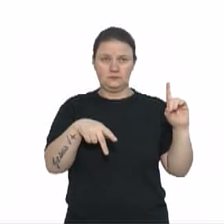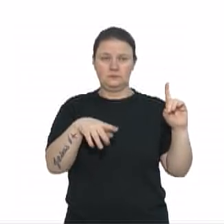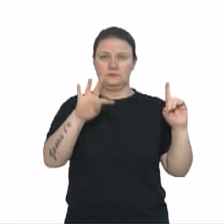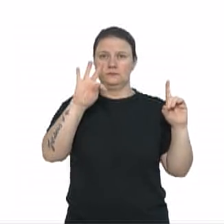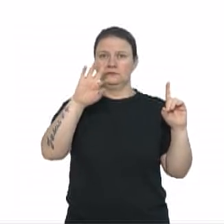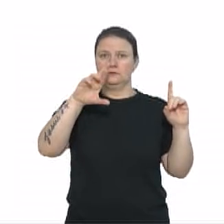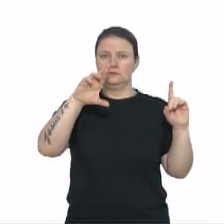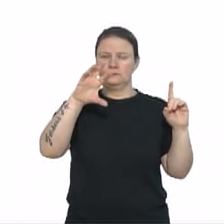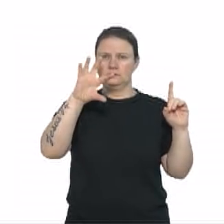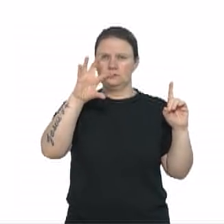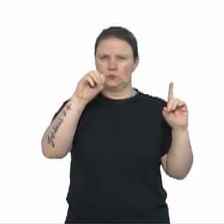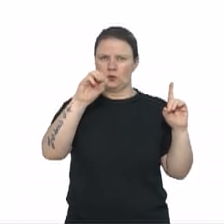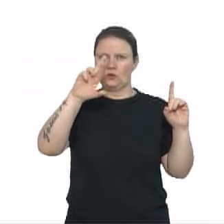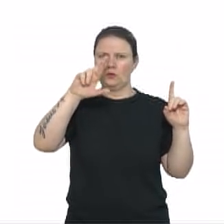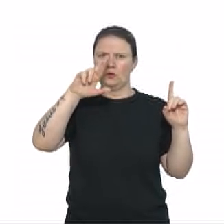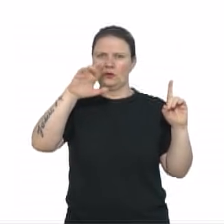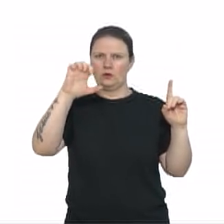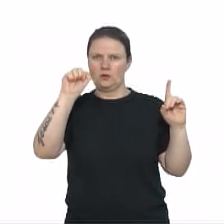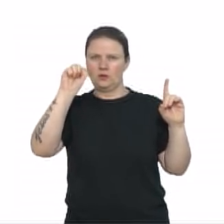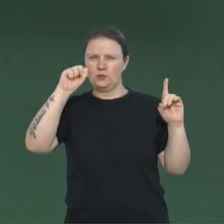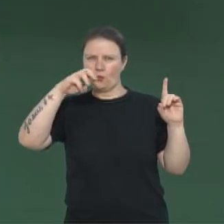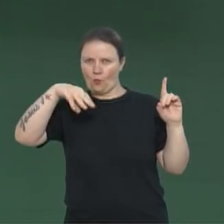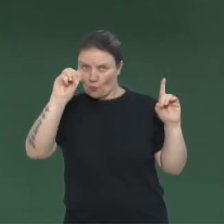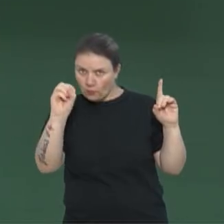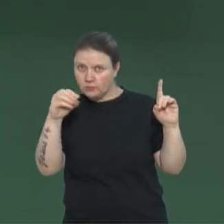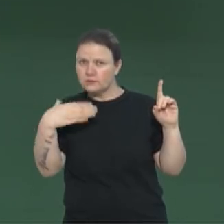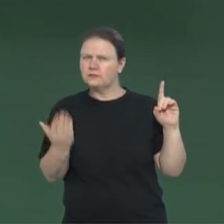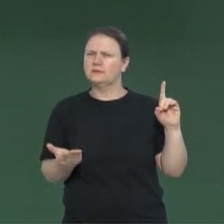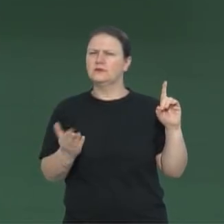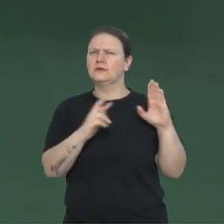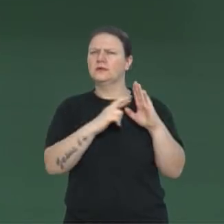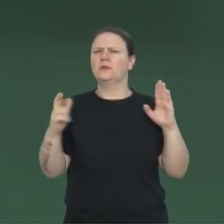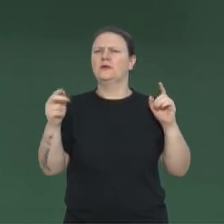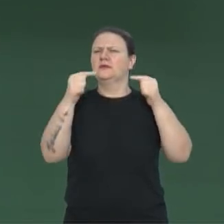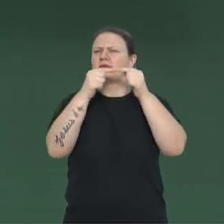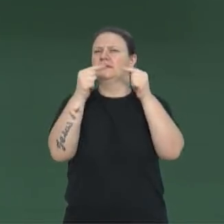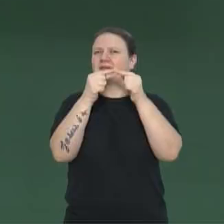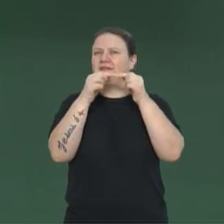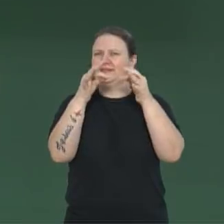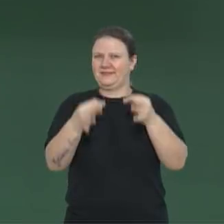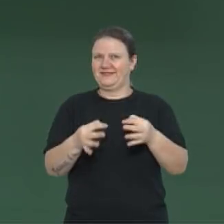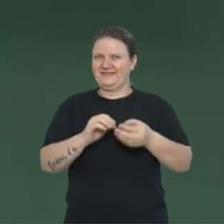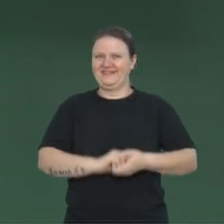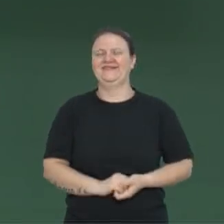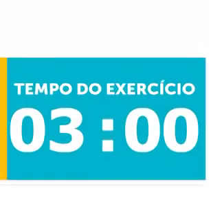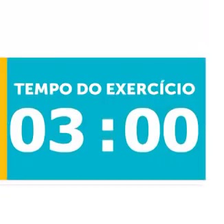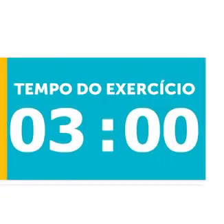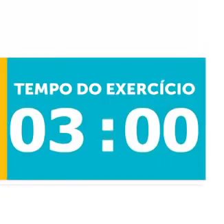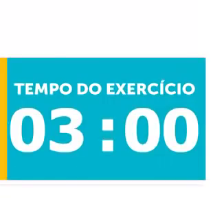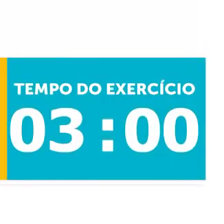Bipe. Letra D, Torresmo. Tempinho para vocês aí.